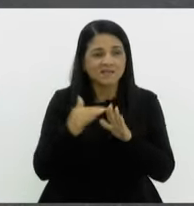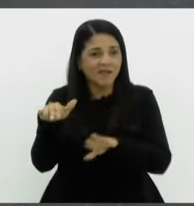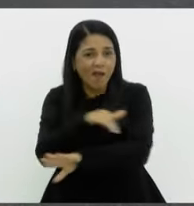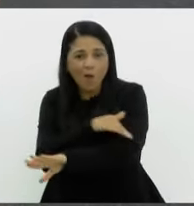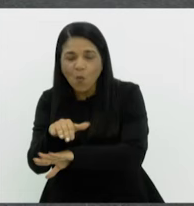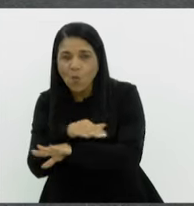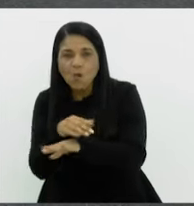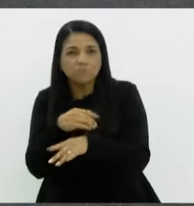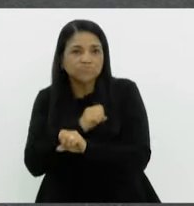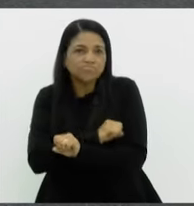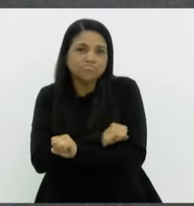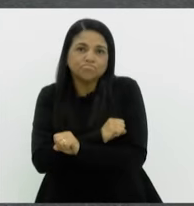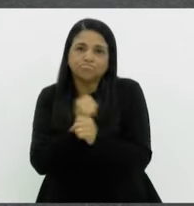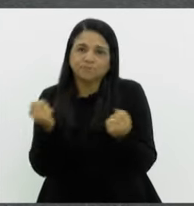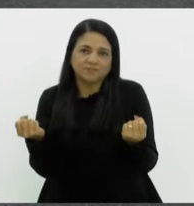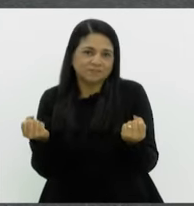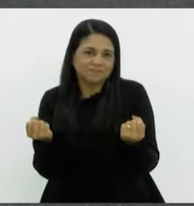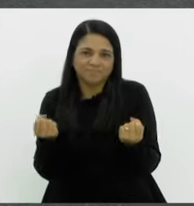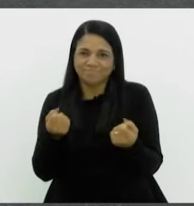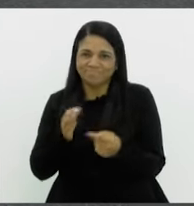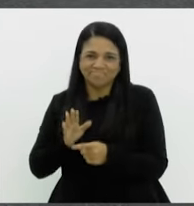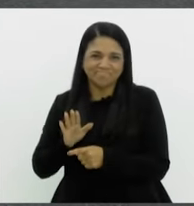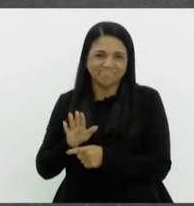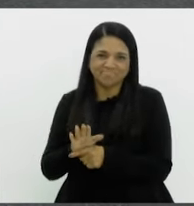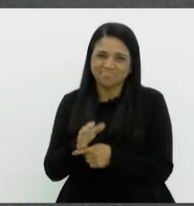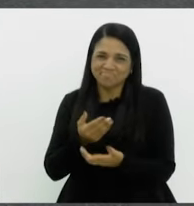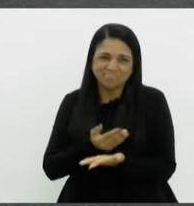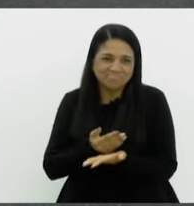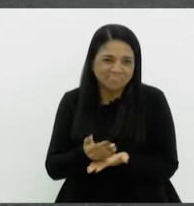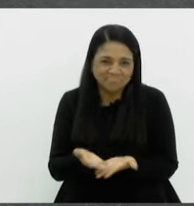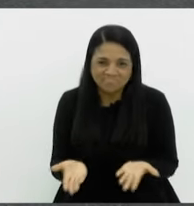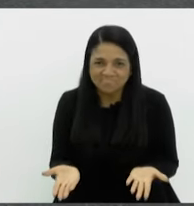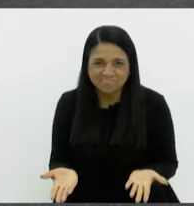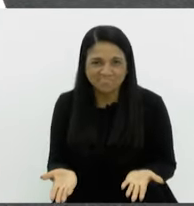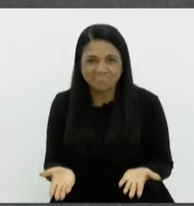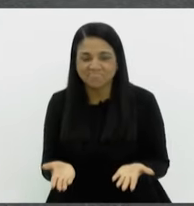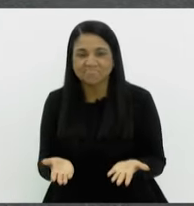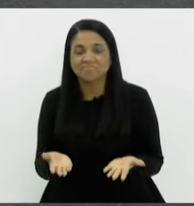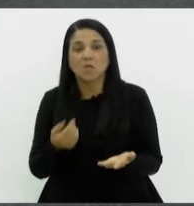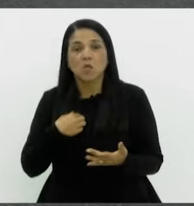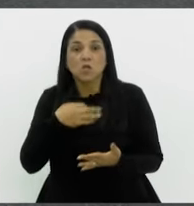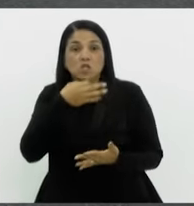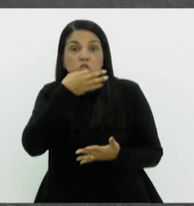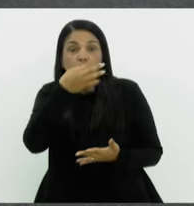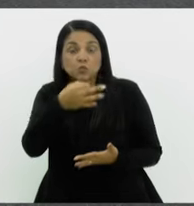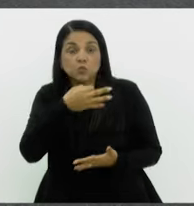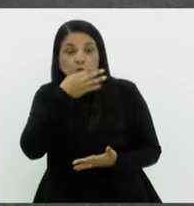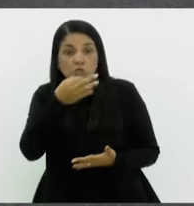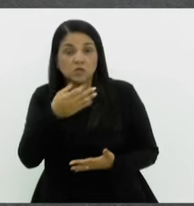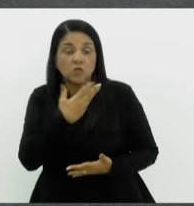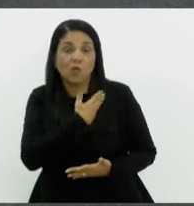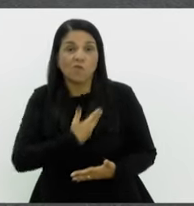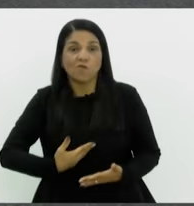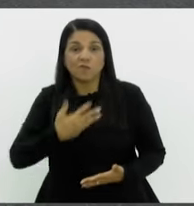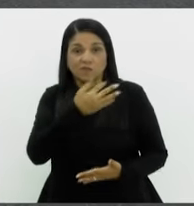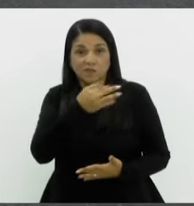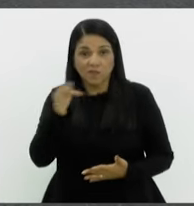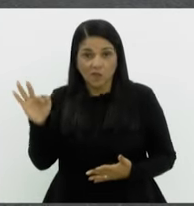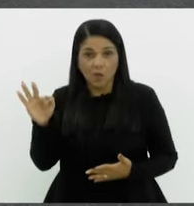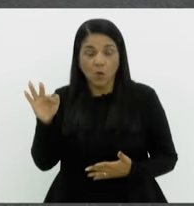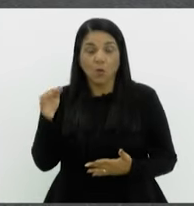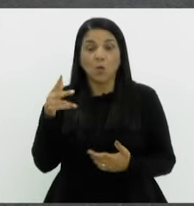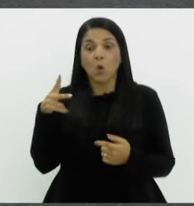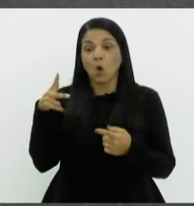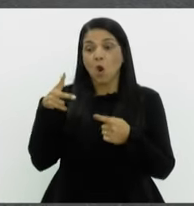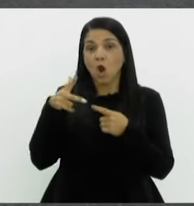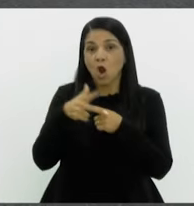nem para a chegada, dá nem para o começo. Então, eu queria sugerir, inclusive, ao governo federal que cortasse as